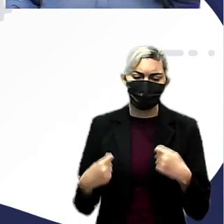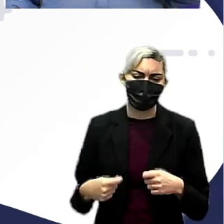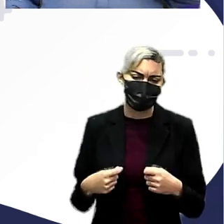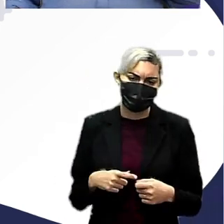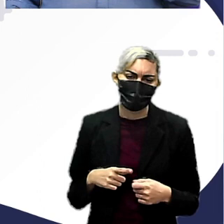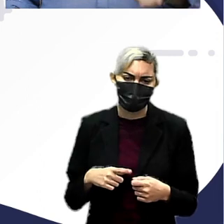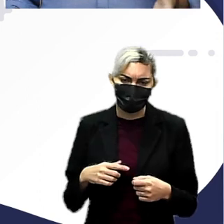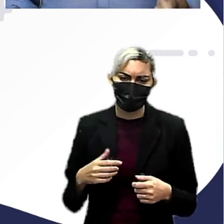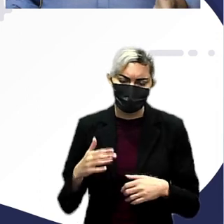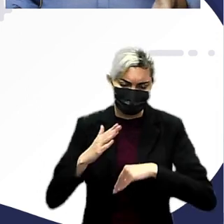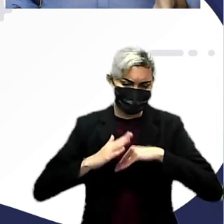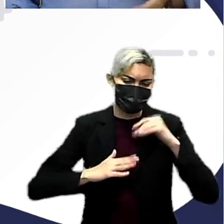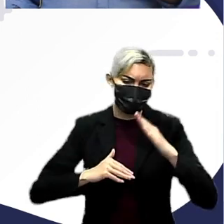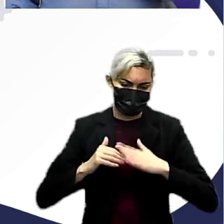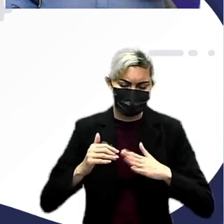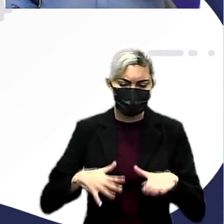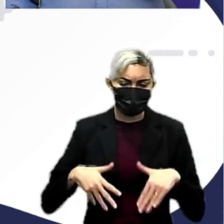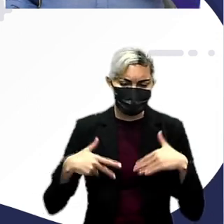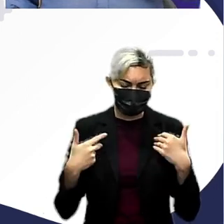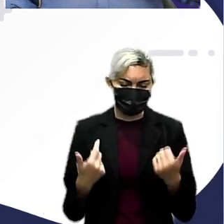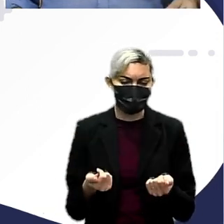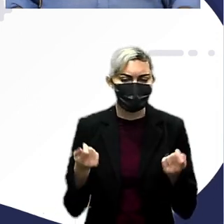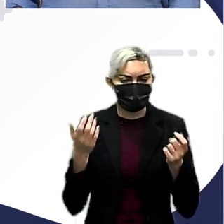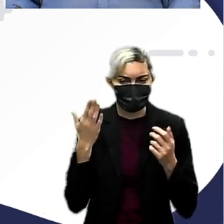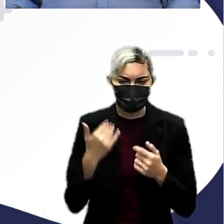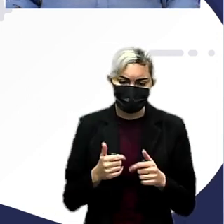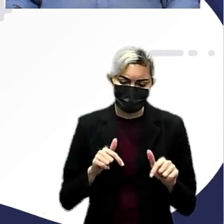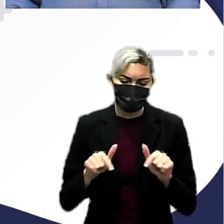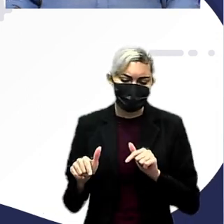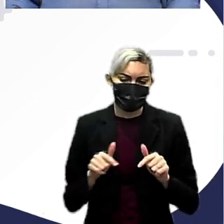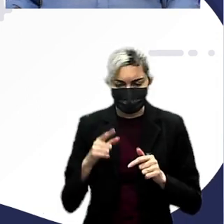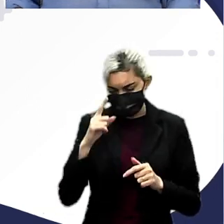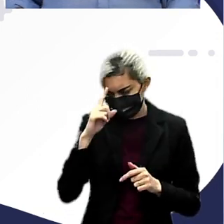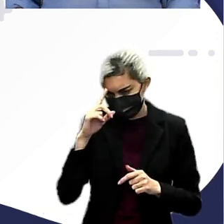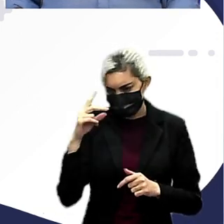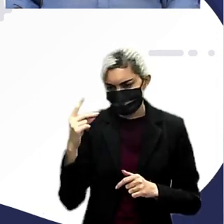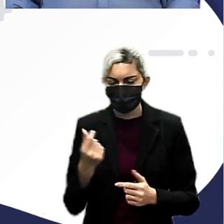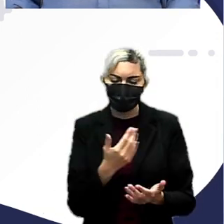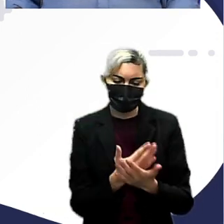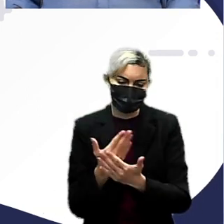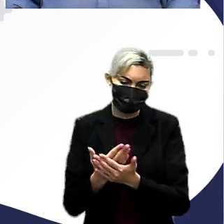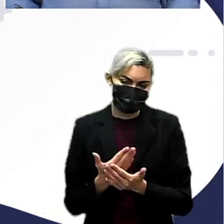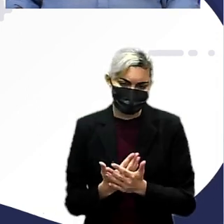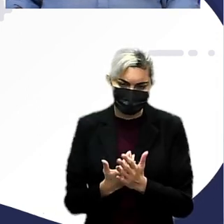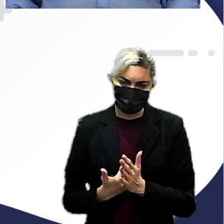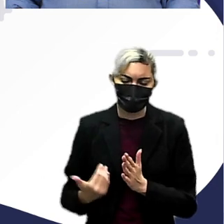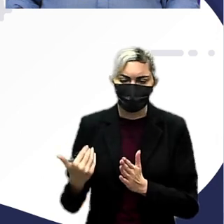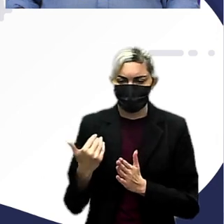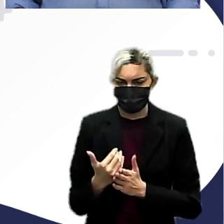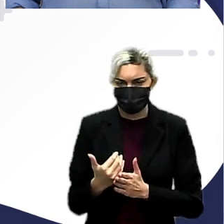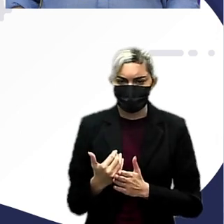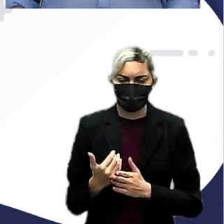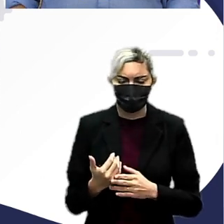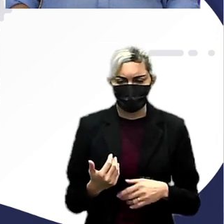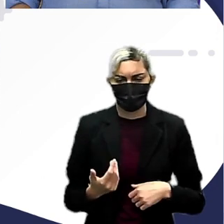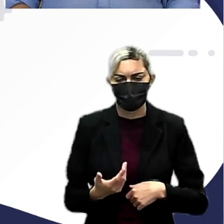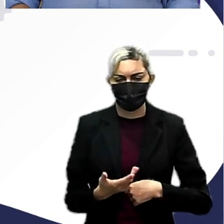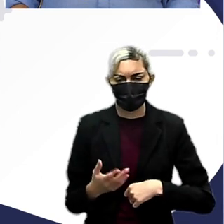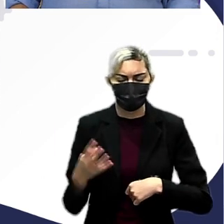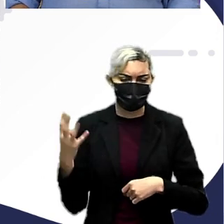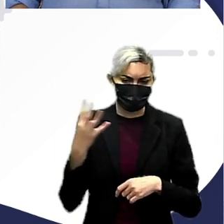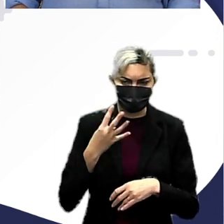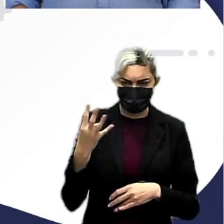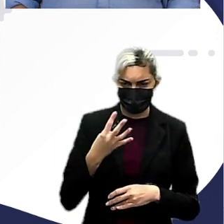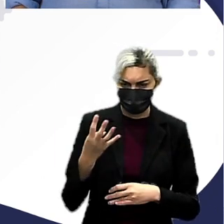uma competência melhor em saber trabalhar a criatividade, estudar mais sobre criatividade. O